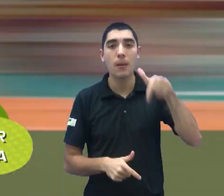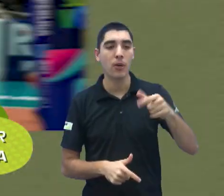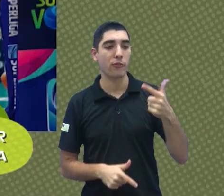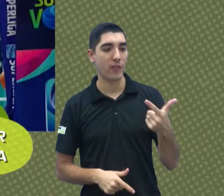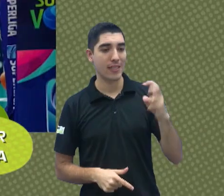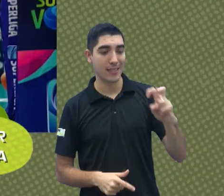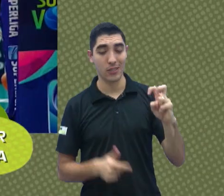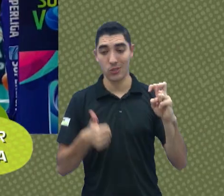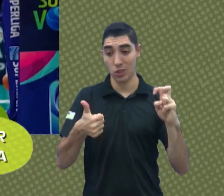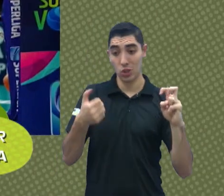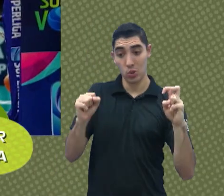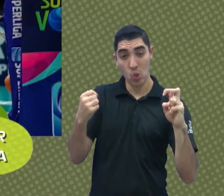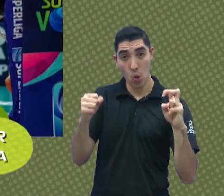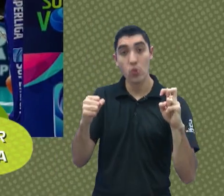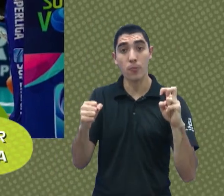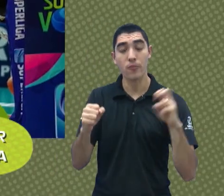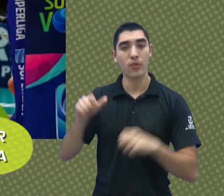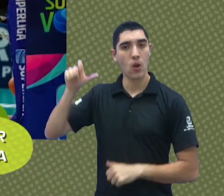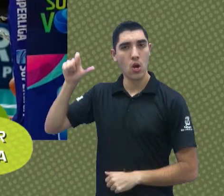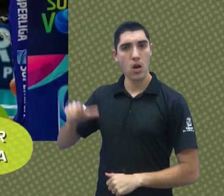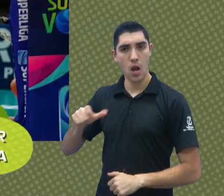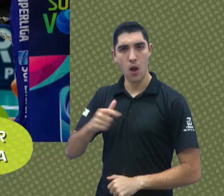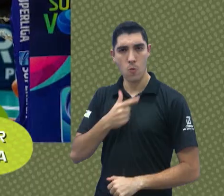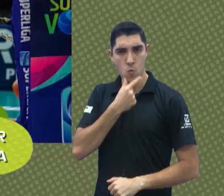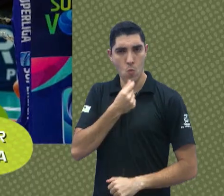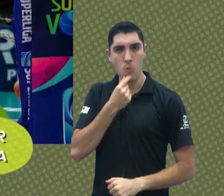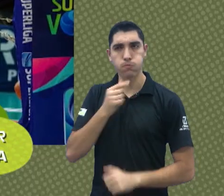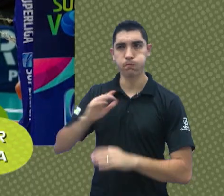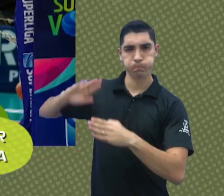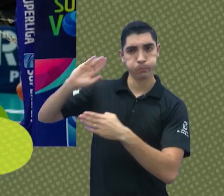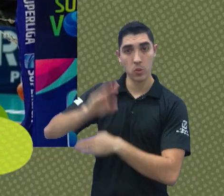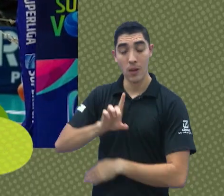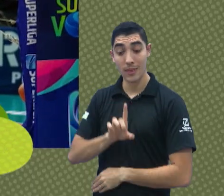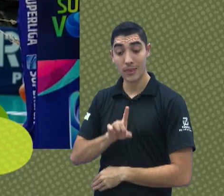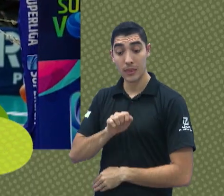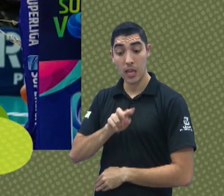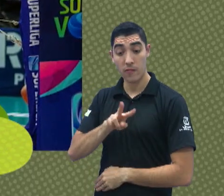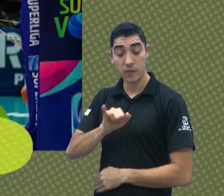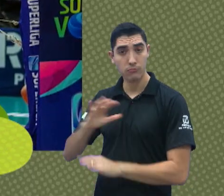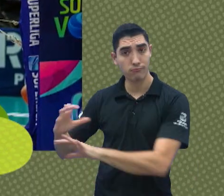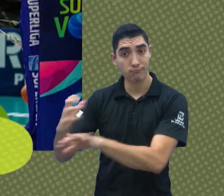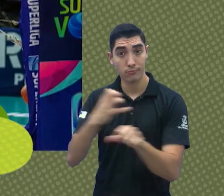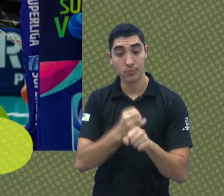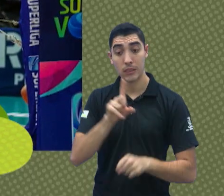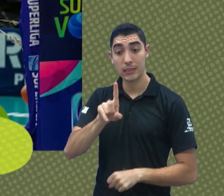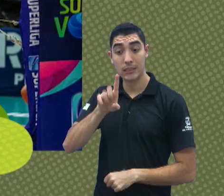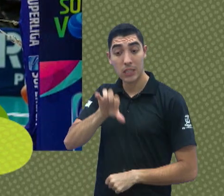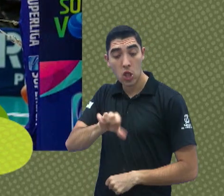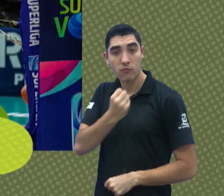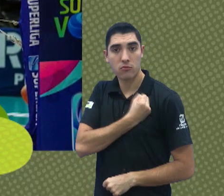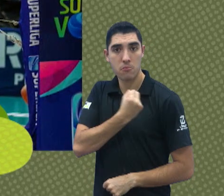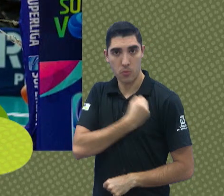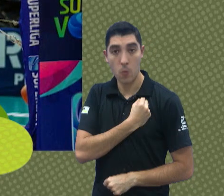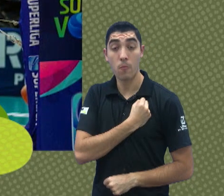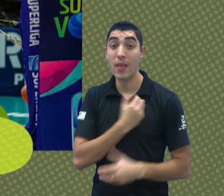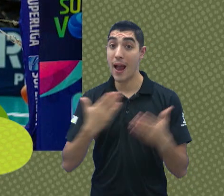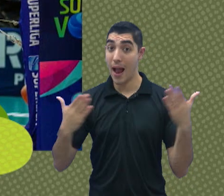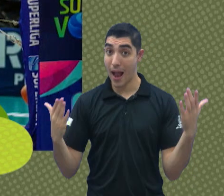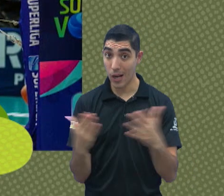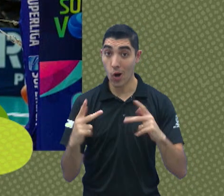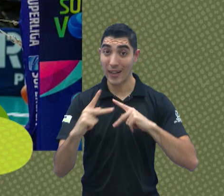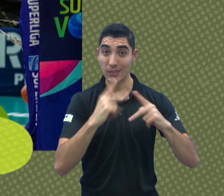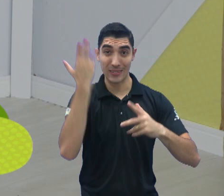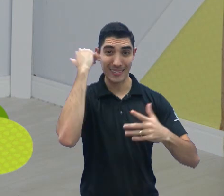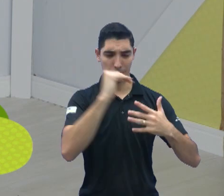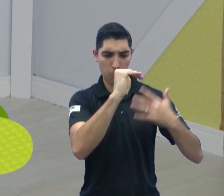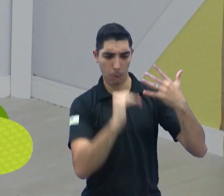O oposto do São José, o Davi Moraes, foi o destaque da partida com 19 pontos. Com o resultado, São José deixa a lanterna